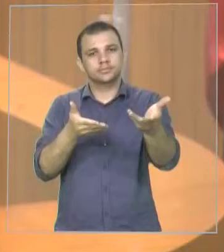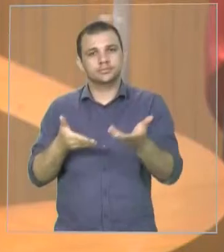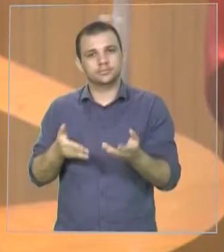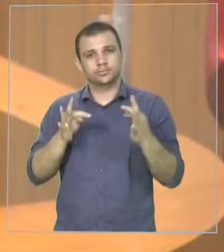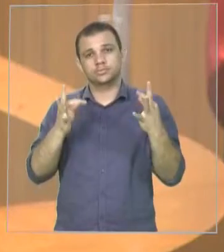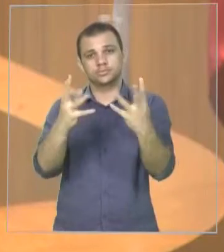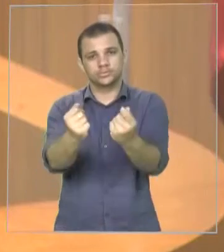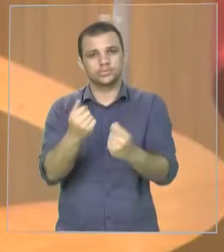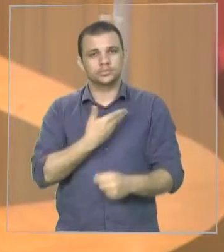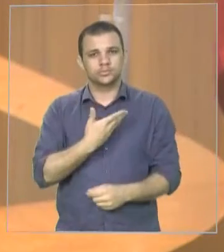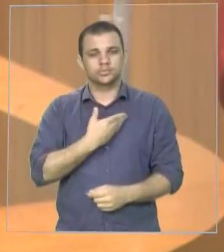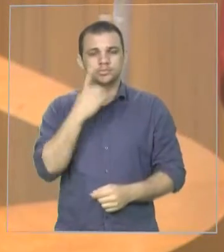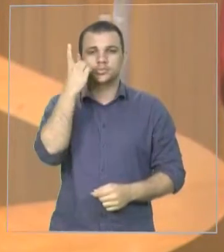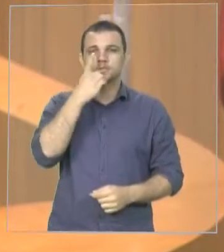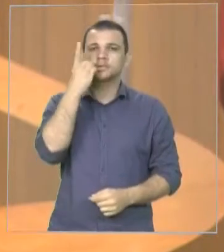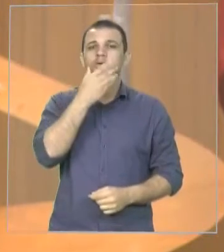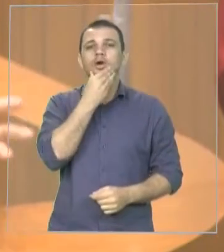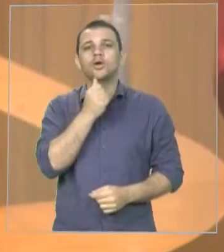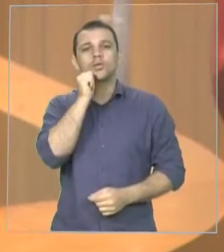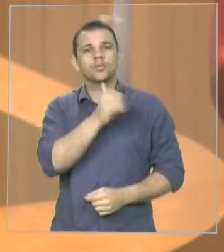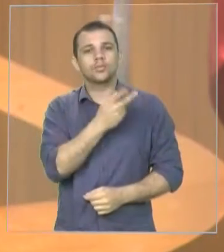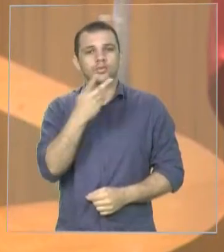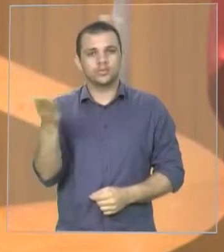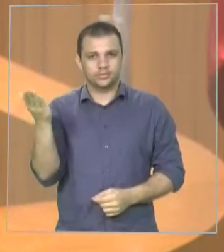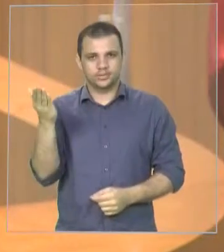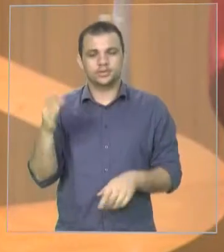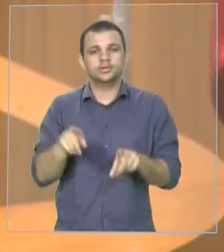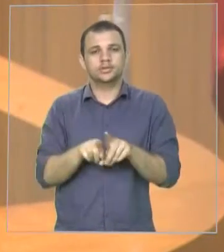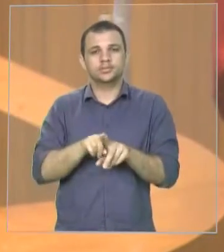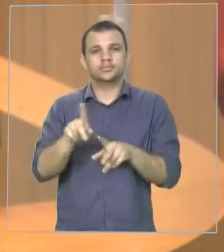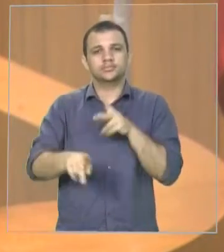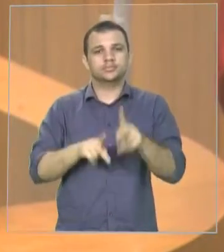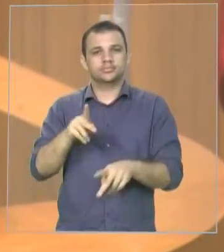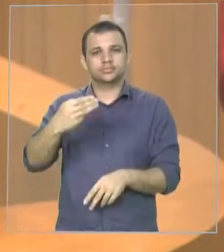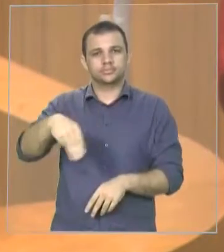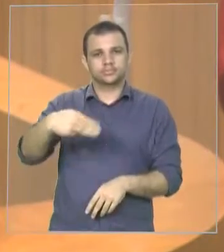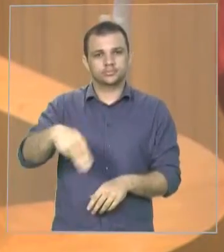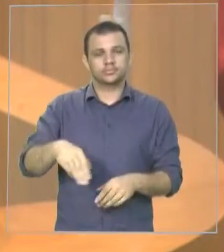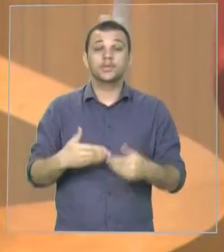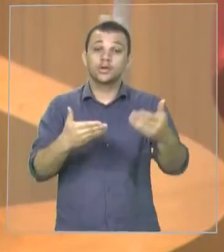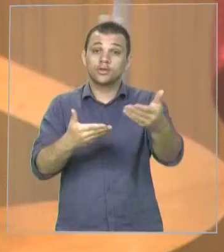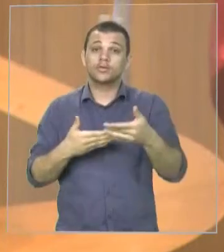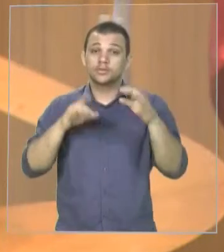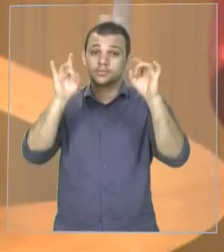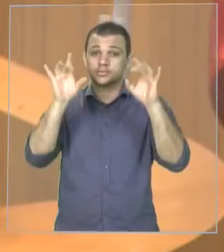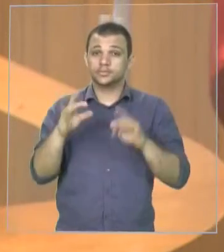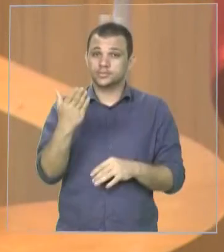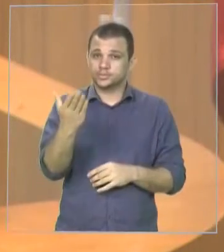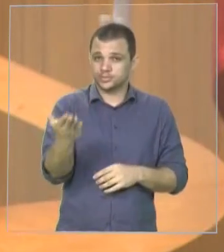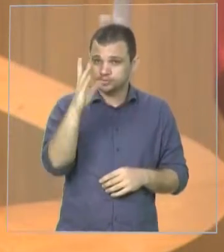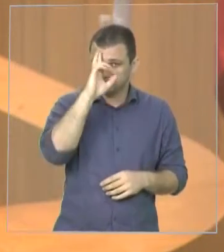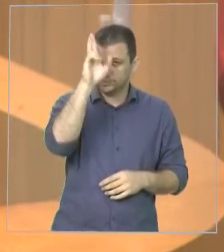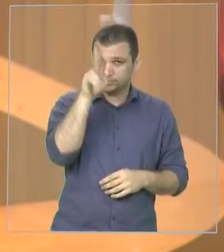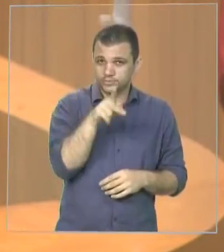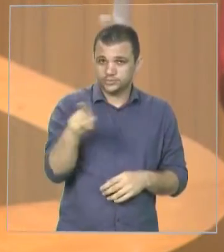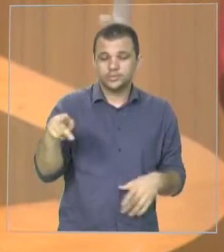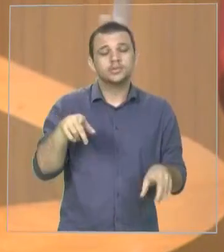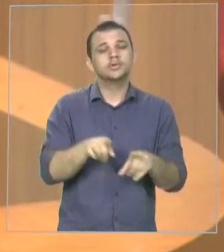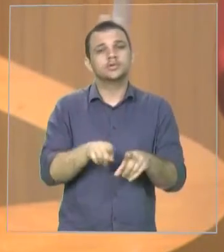para todos os colegas deputados e deputadas e todo o povo do Maranhão, e um convite especial também para Vossa Excelência para estar